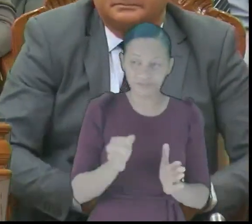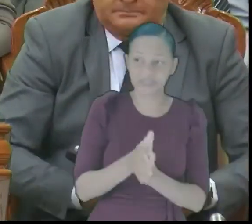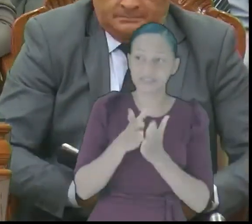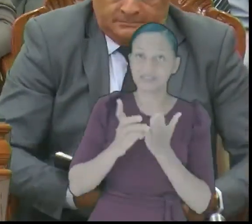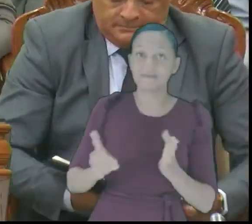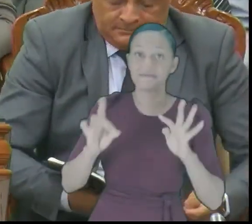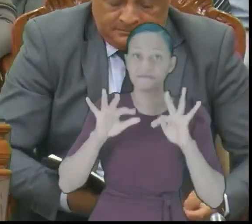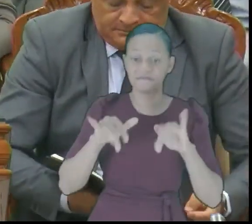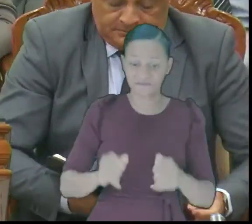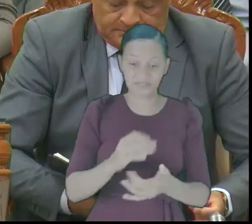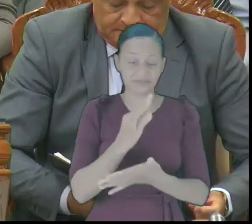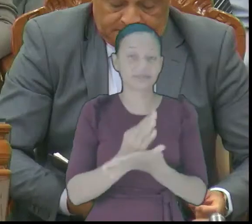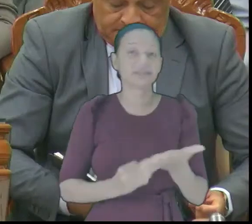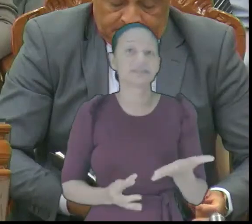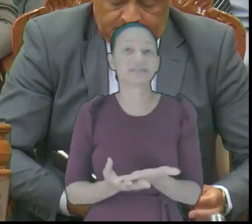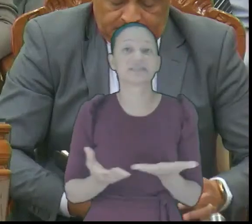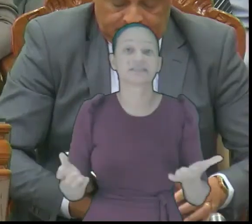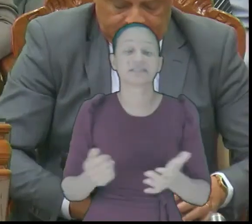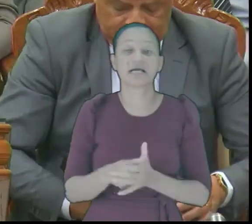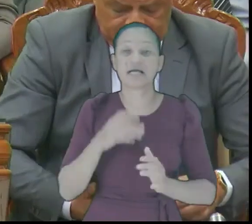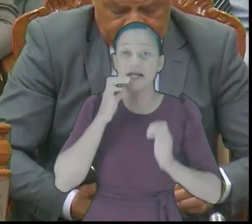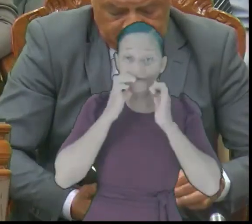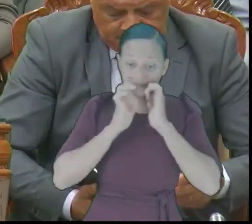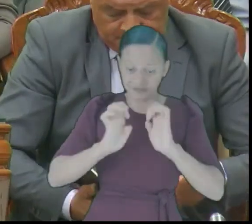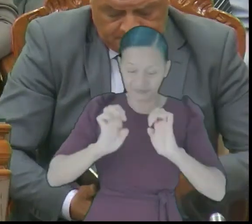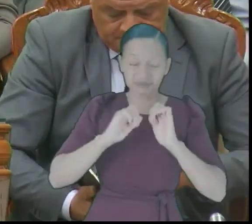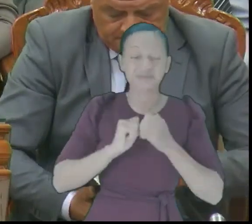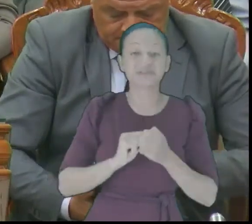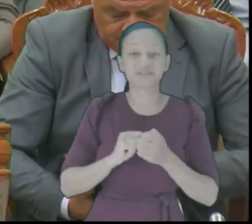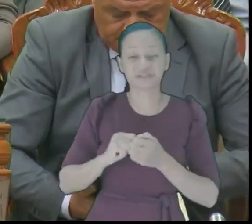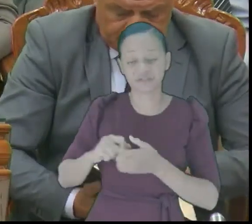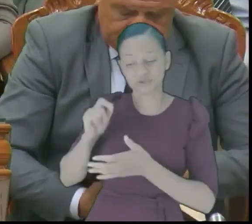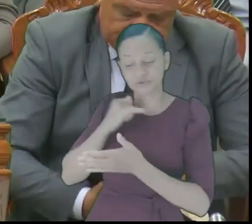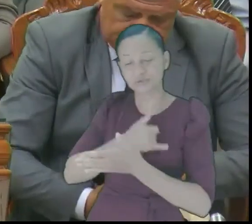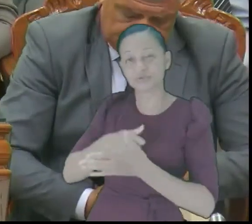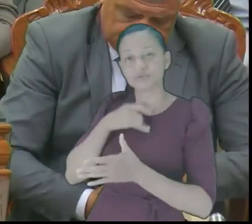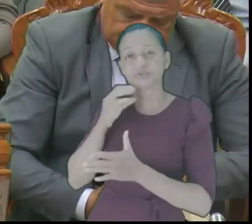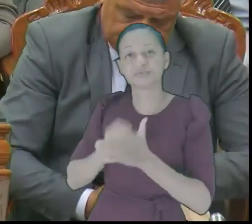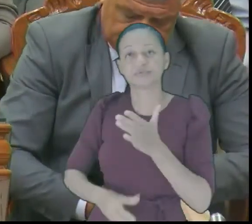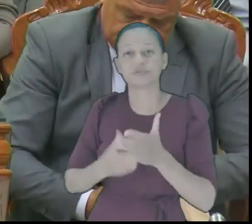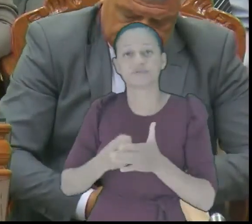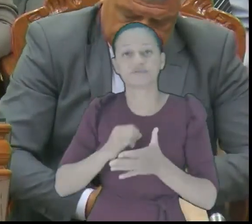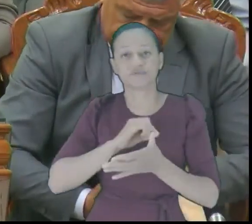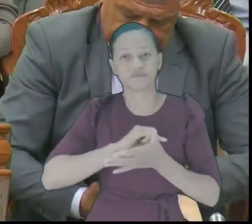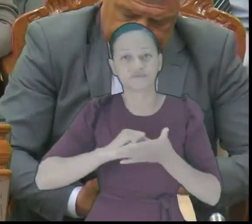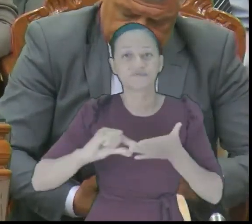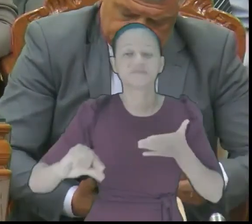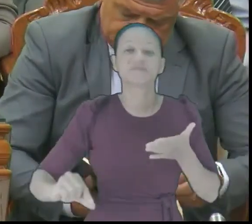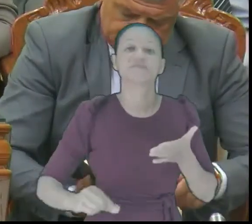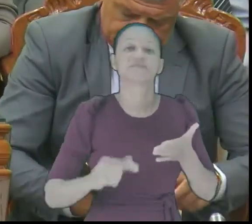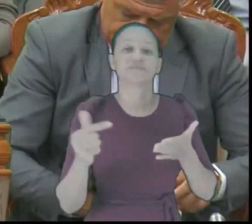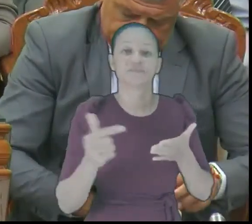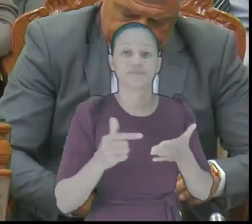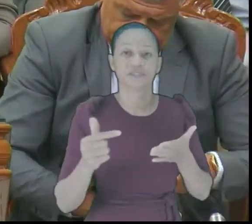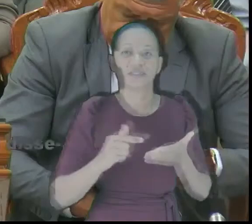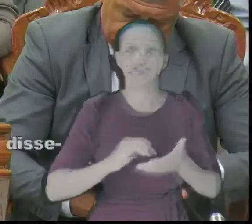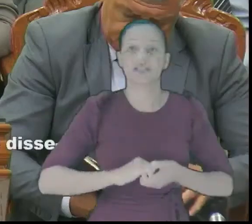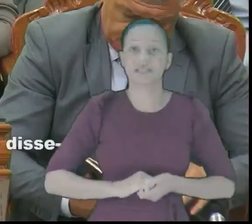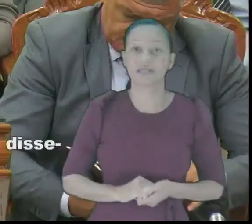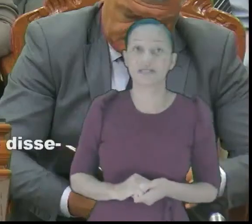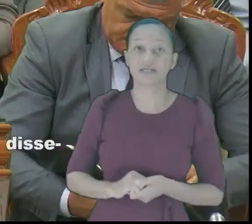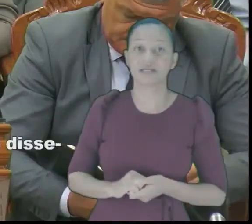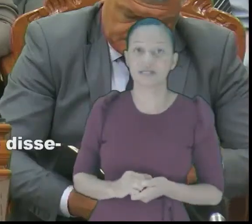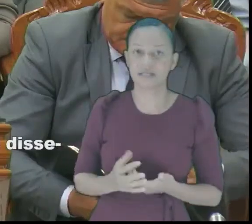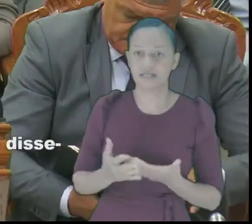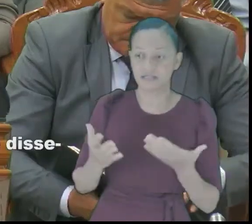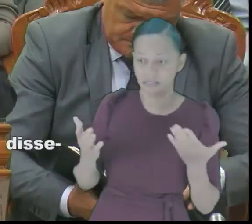encerrar com esse texto. Evangelho de São João, capítulo 20, versículo 22. Evangelho de São João, 20 e 22. Isso